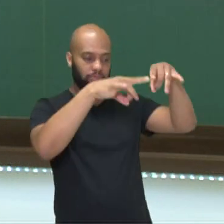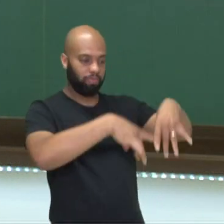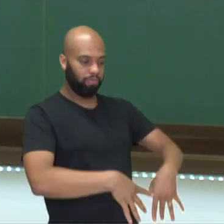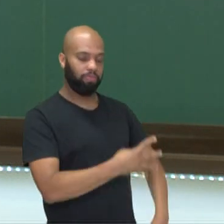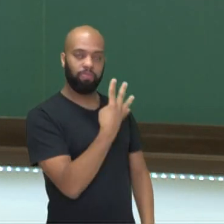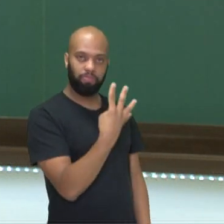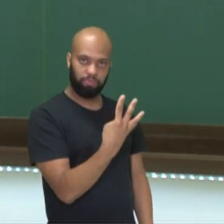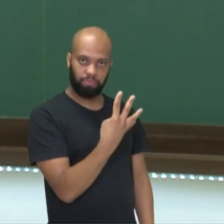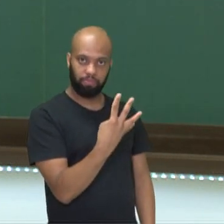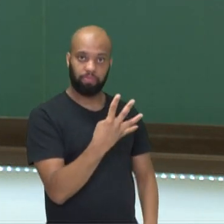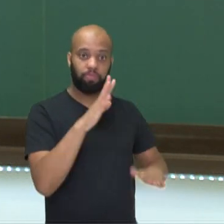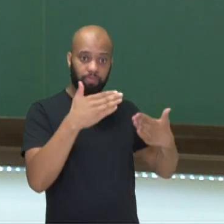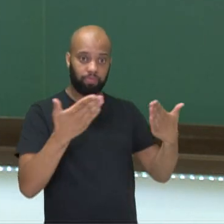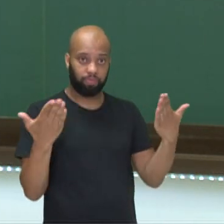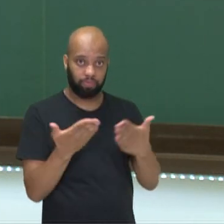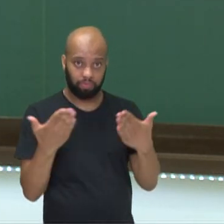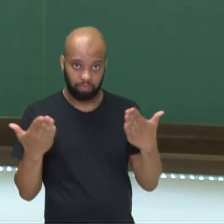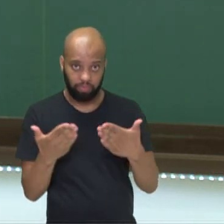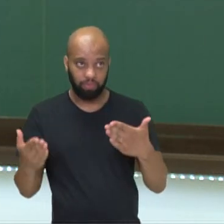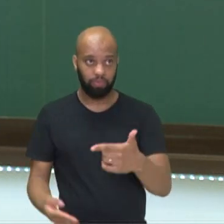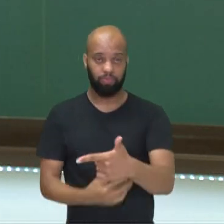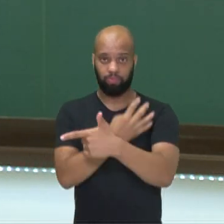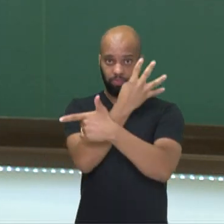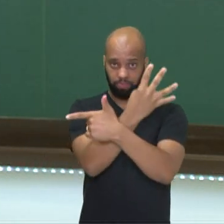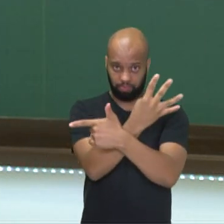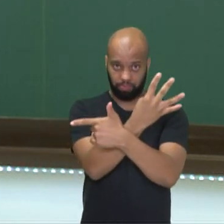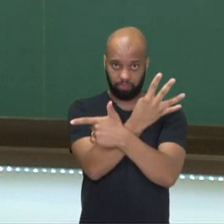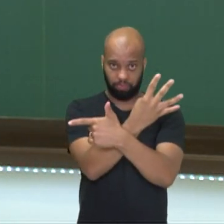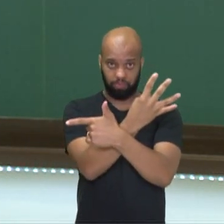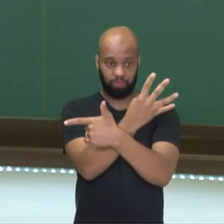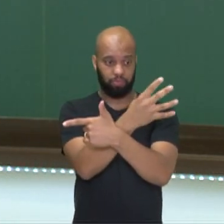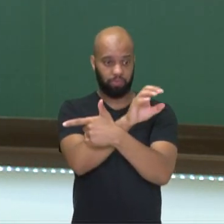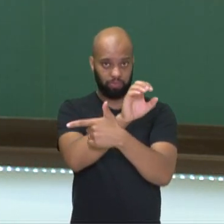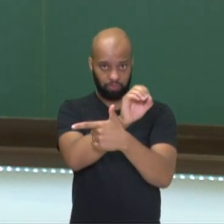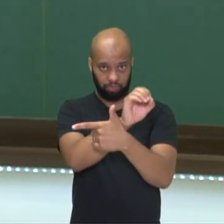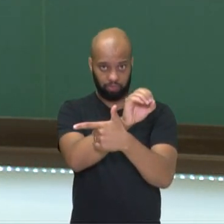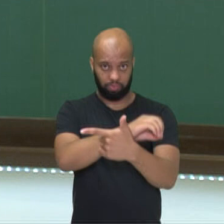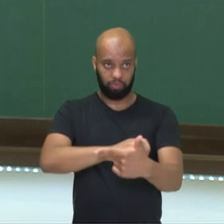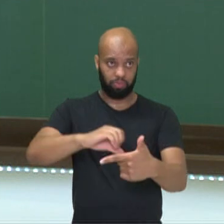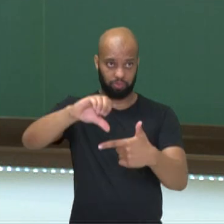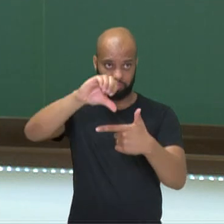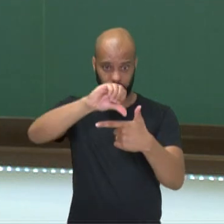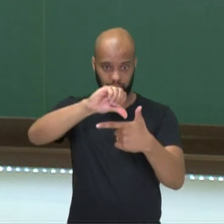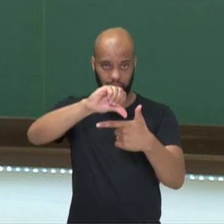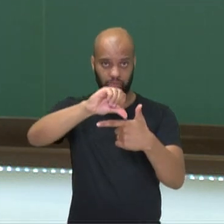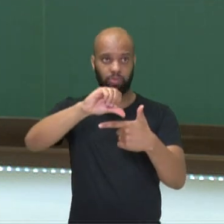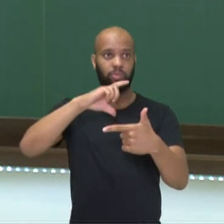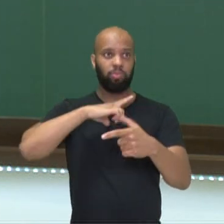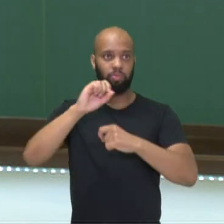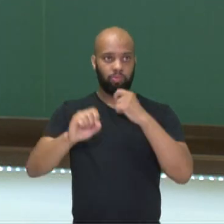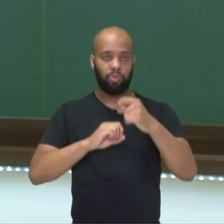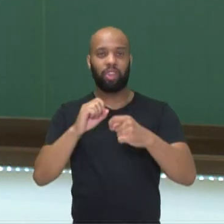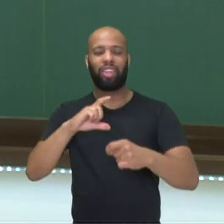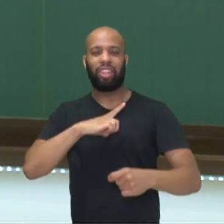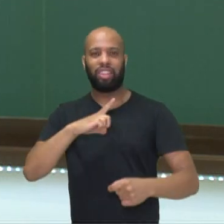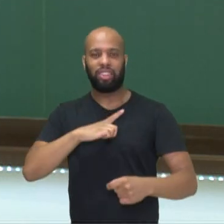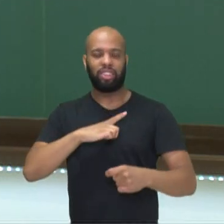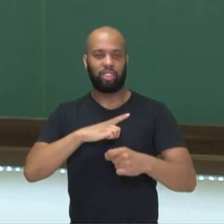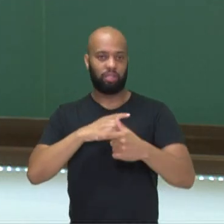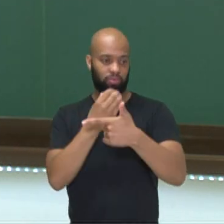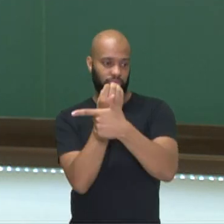4. 4 décimos em centésimos, eu vou ter o quê? 40 centésimos, por isso que eu acrescento mais um